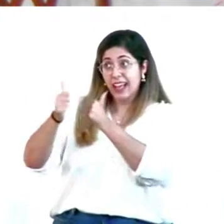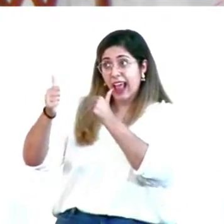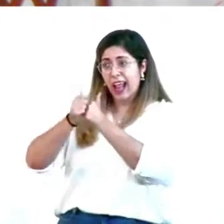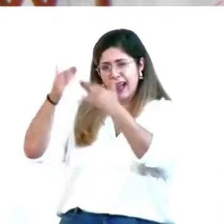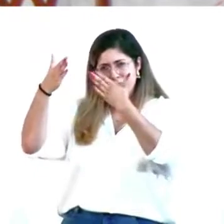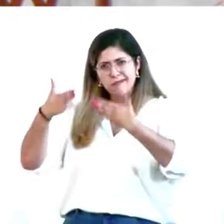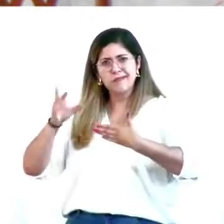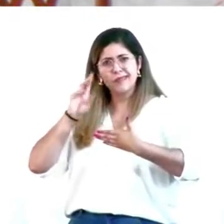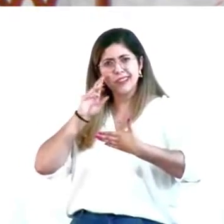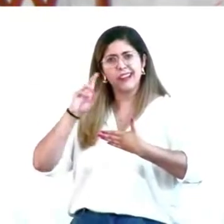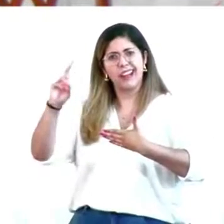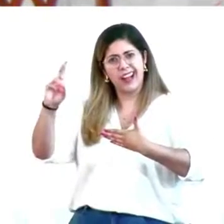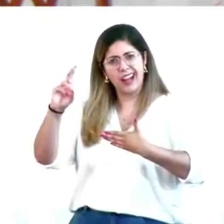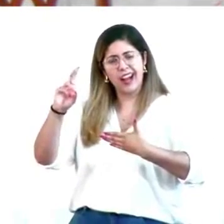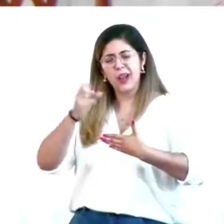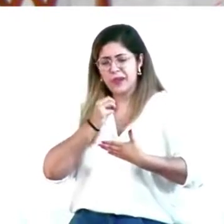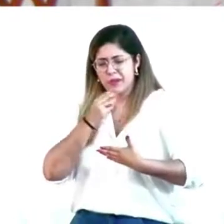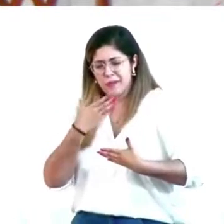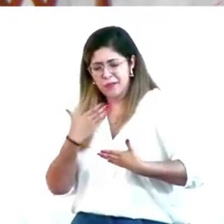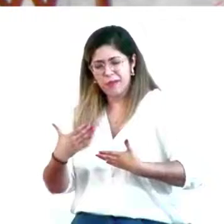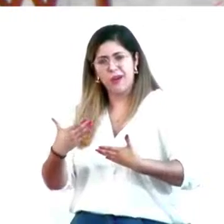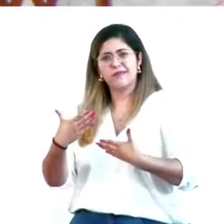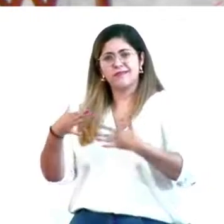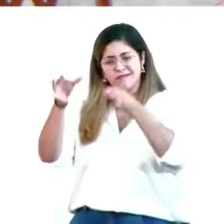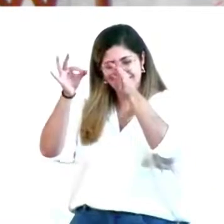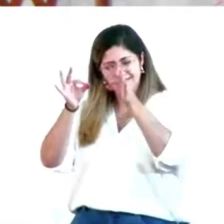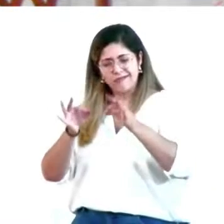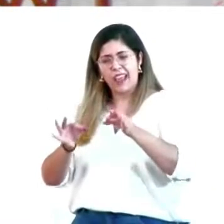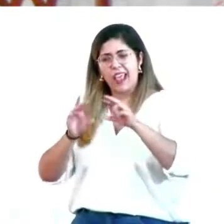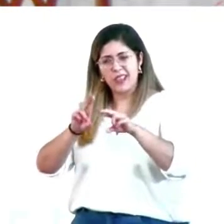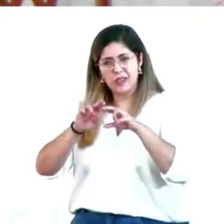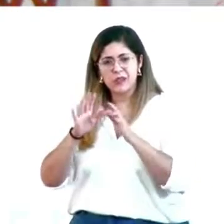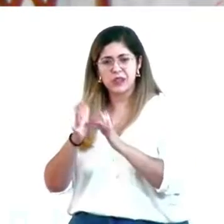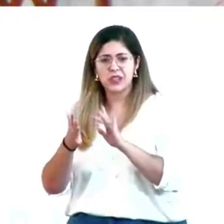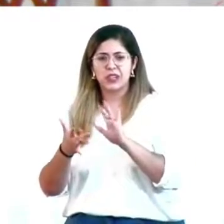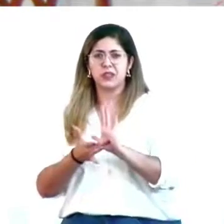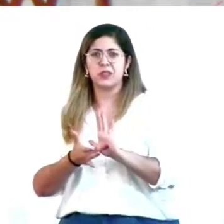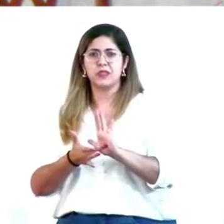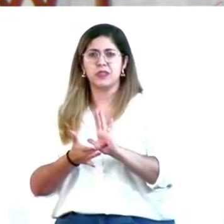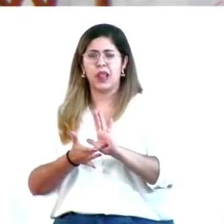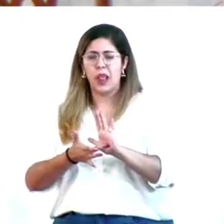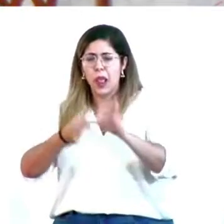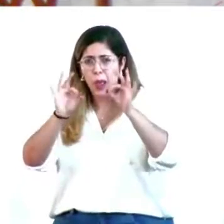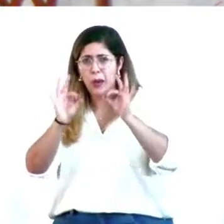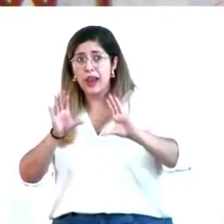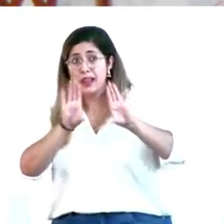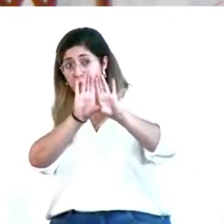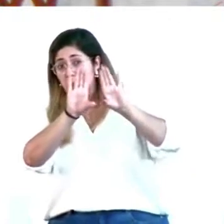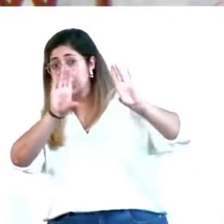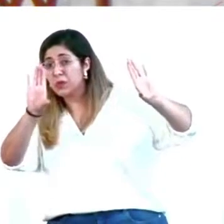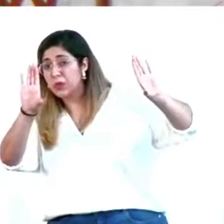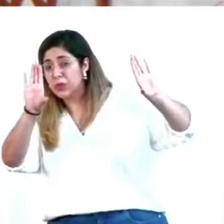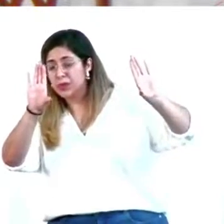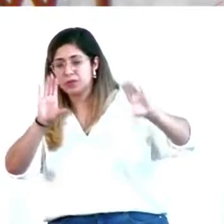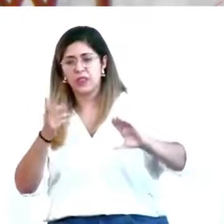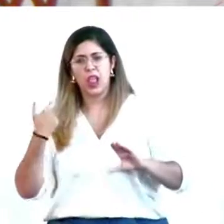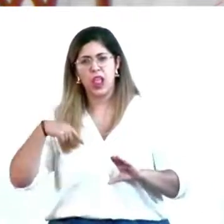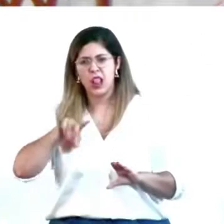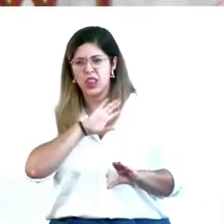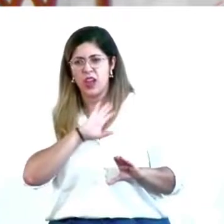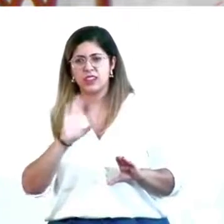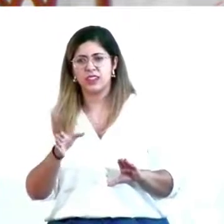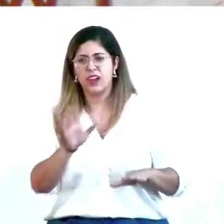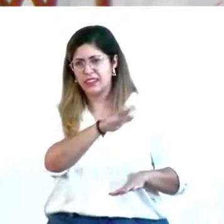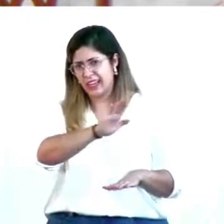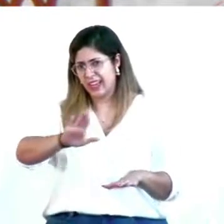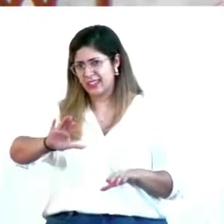perfeita varonilidade e à medida da estatura da plenitude de Cristo, deixando de ser meninos, que são agitados